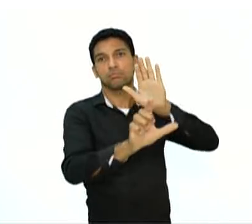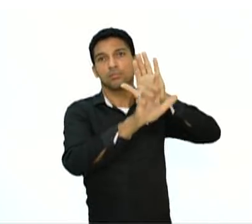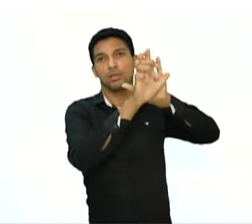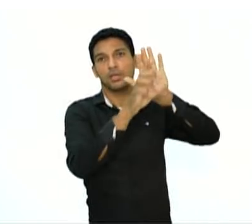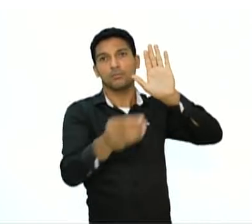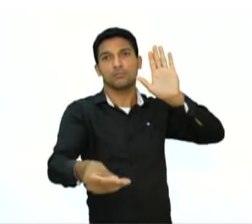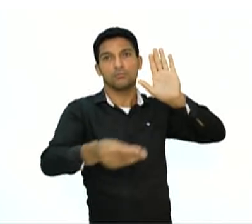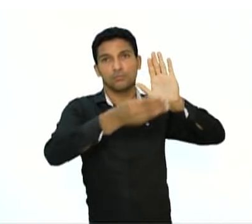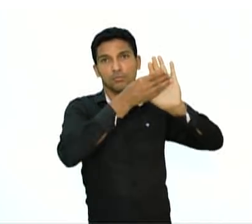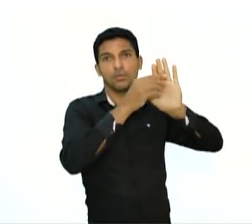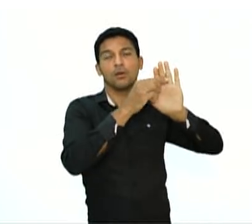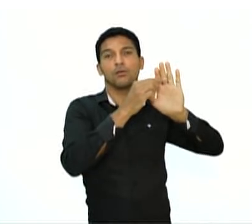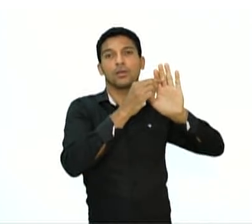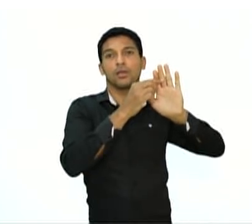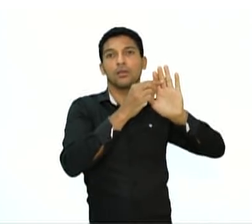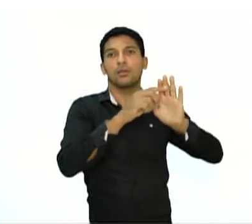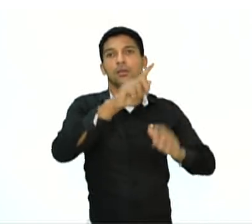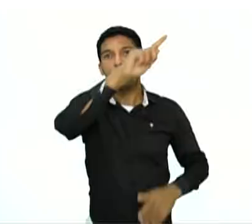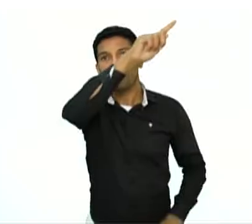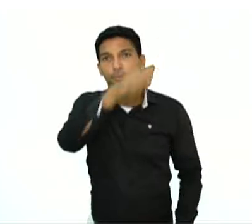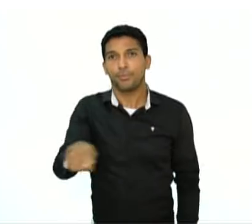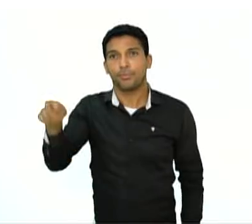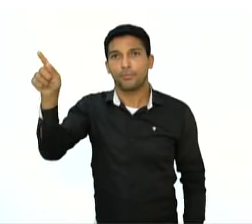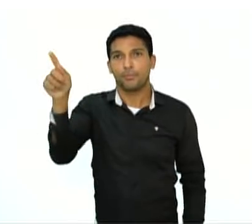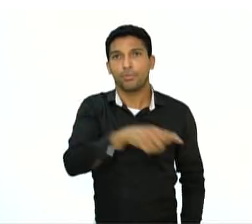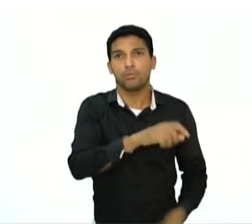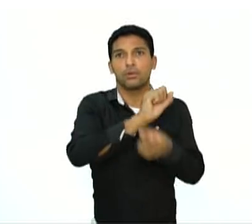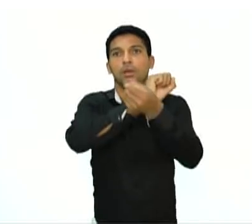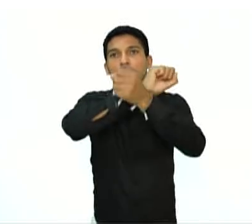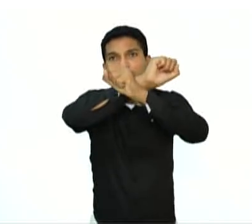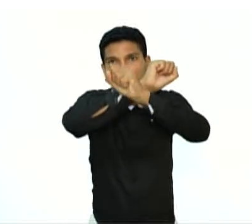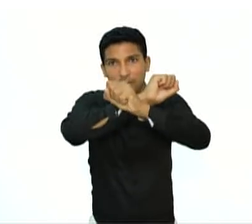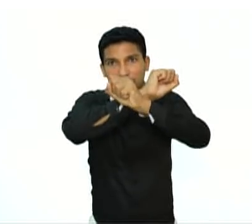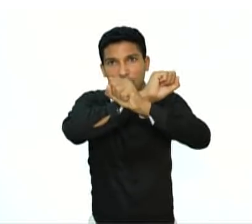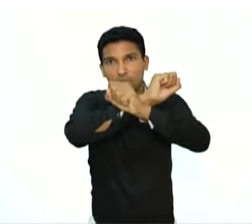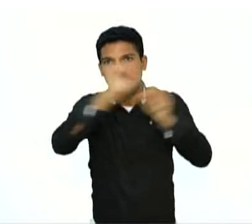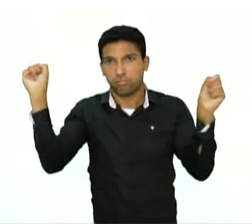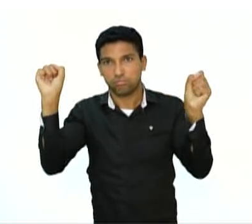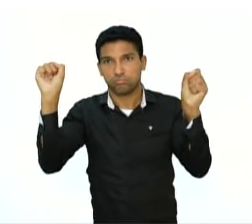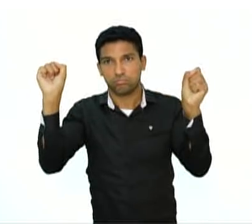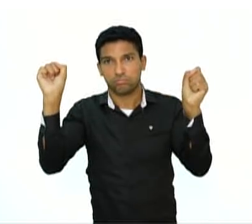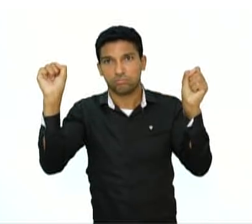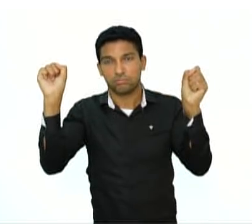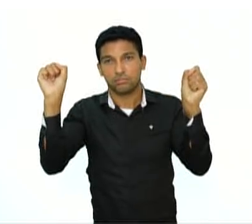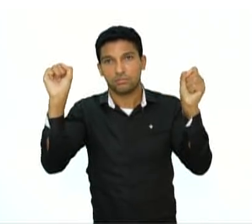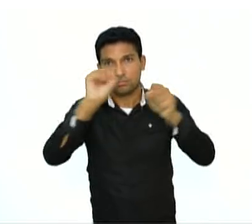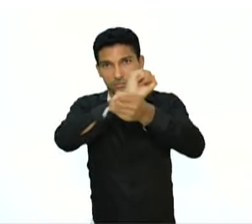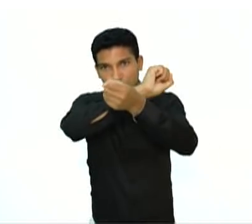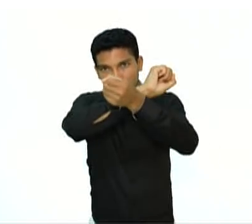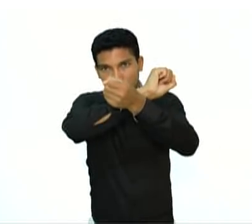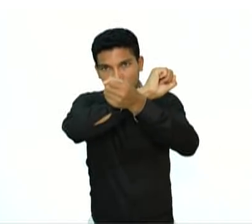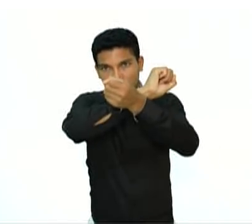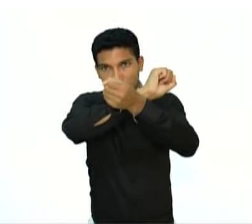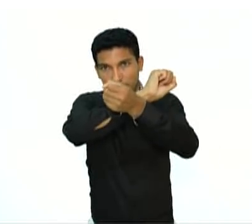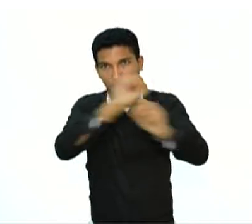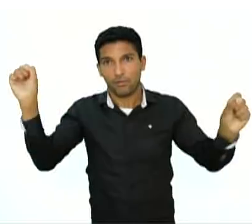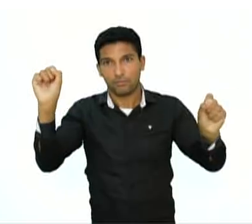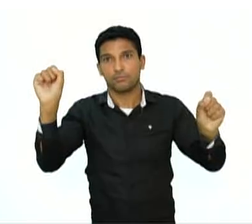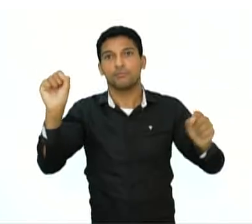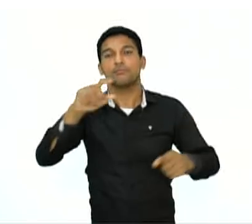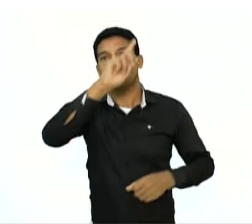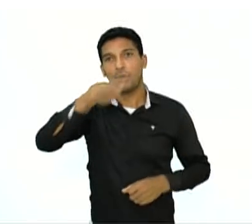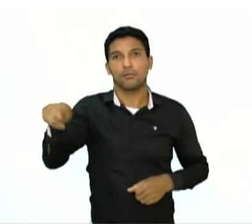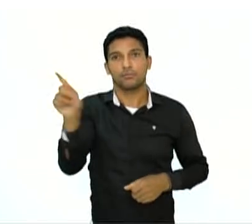certo? E hoje, conforme a gente leu, todos, ou seja, o acesso à educação garantido para todos, né?